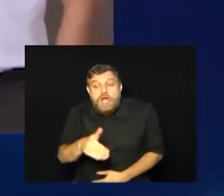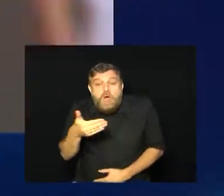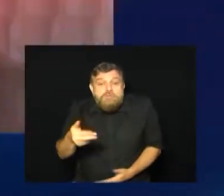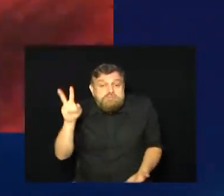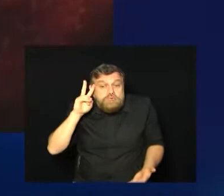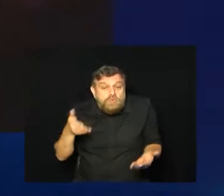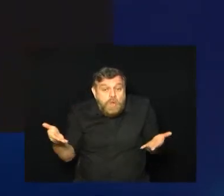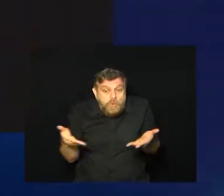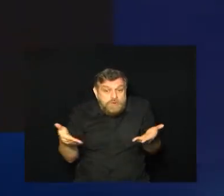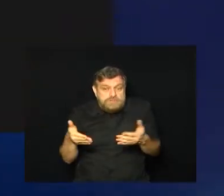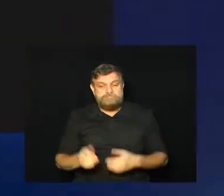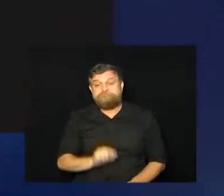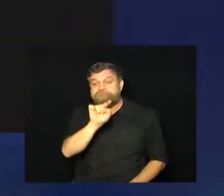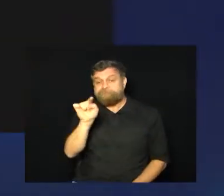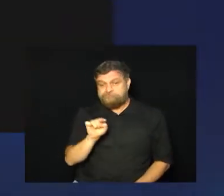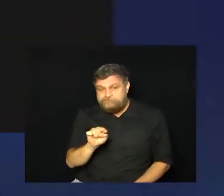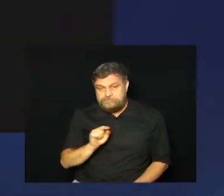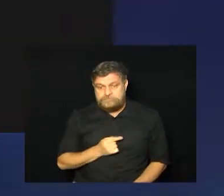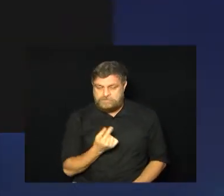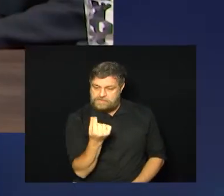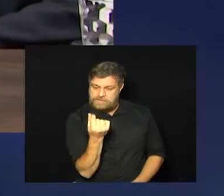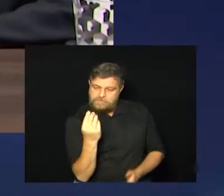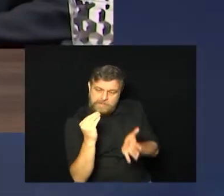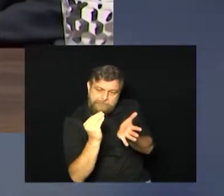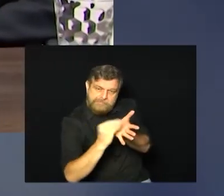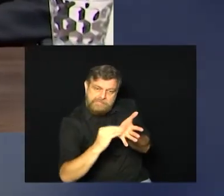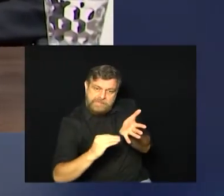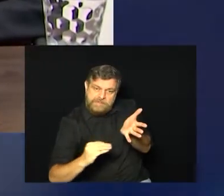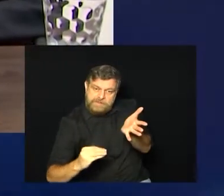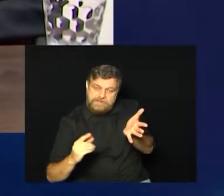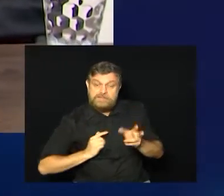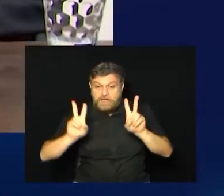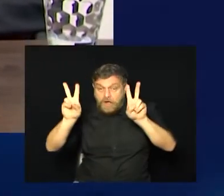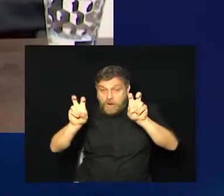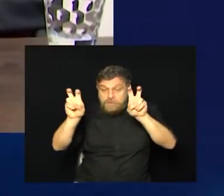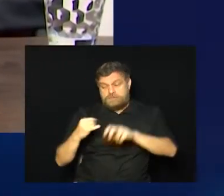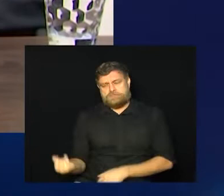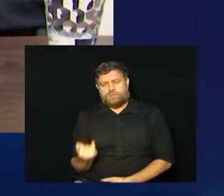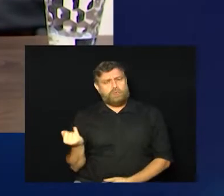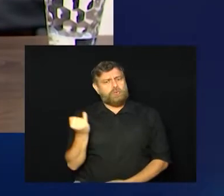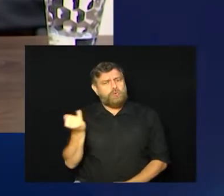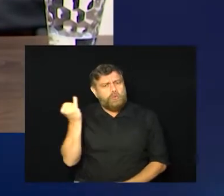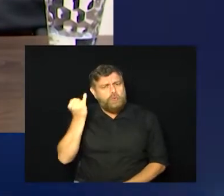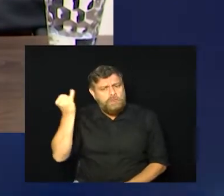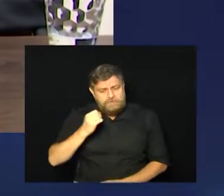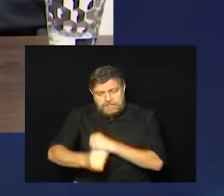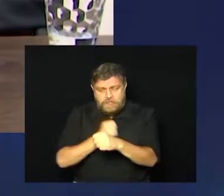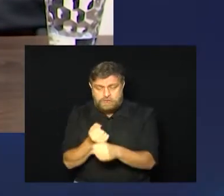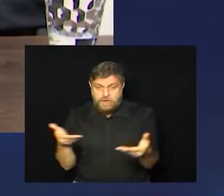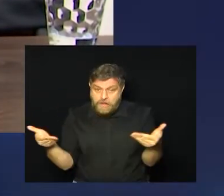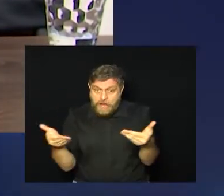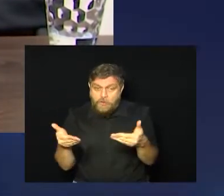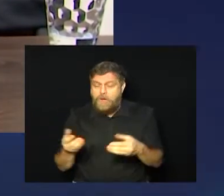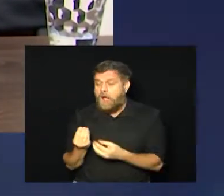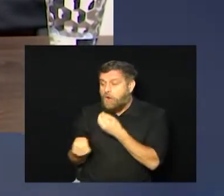segunda-feira? E o quadro Na Ponta do Lápis chega com um tema importantíssimo para este ano: